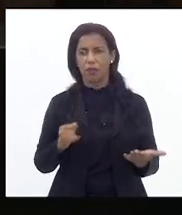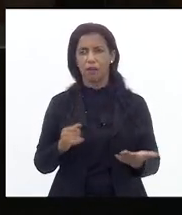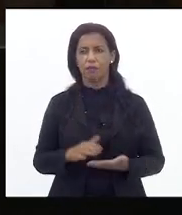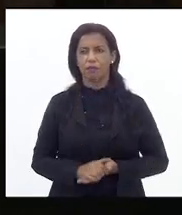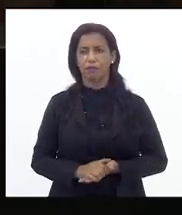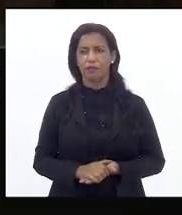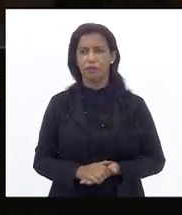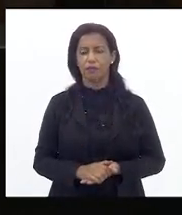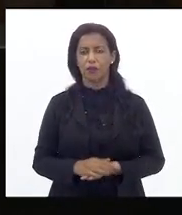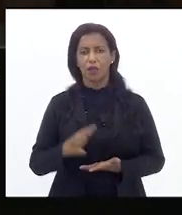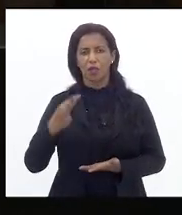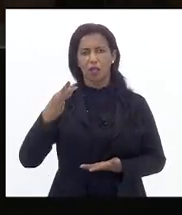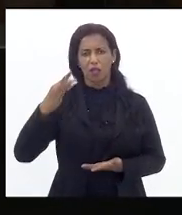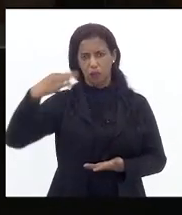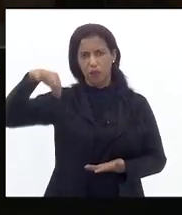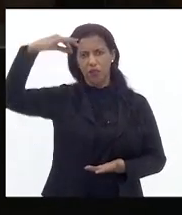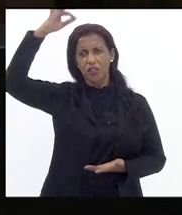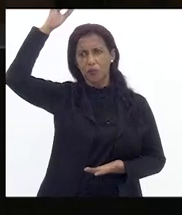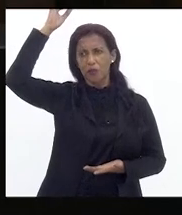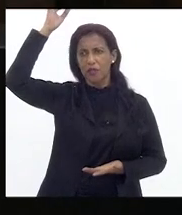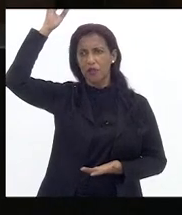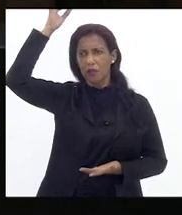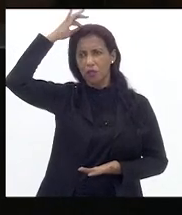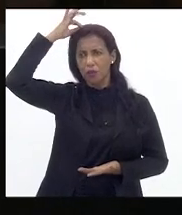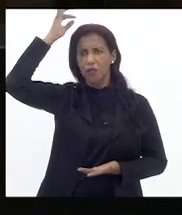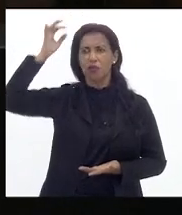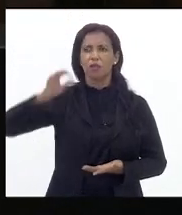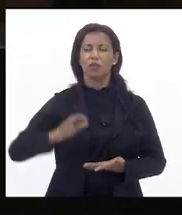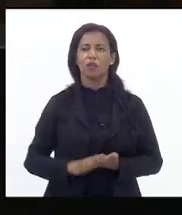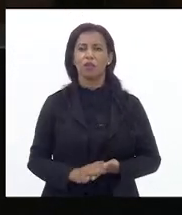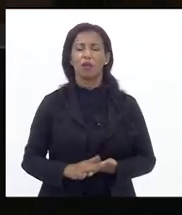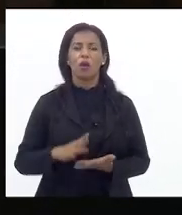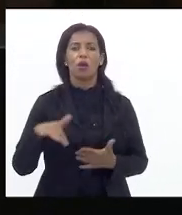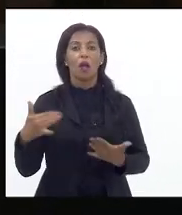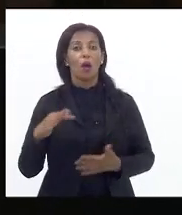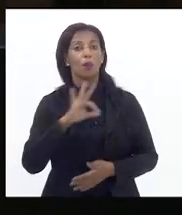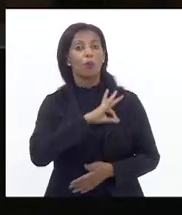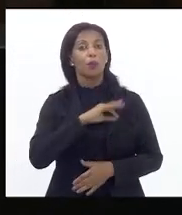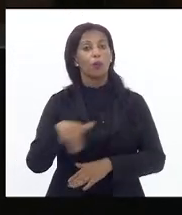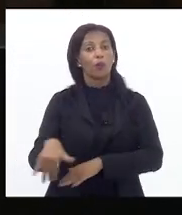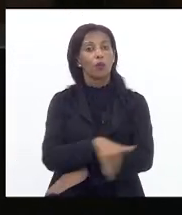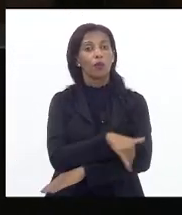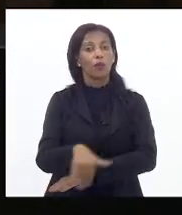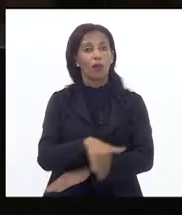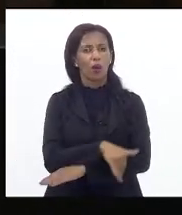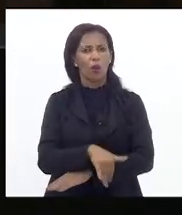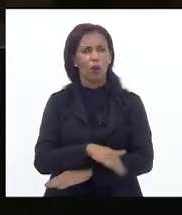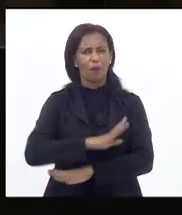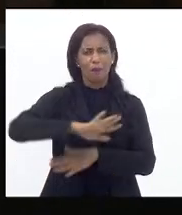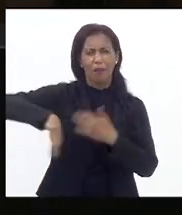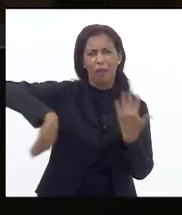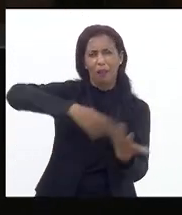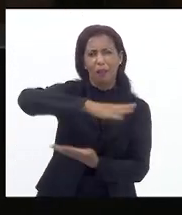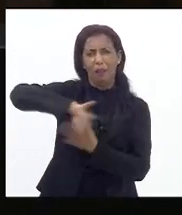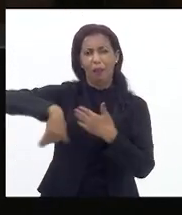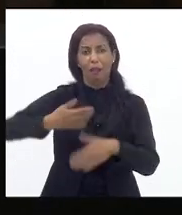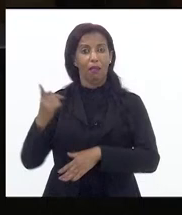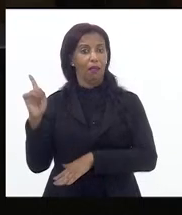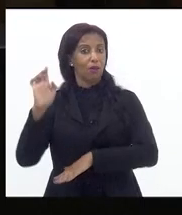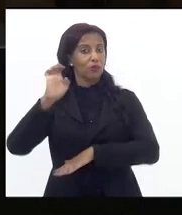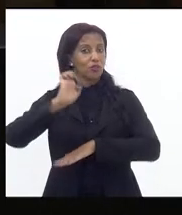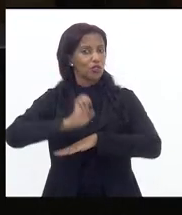do Espírito Santo quando os policiais saíram das ruas e a baderna que tornou aquele estado